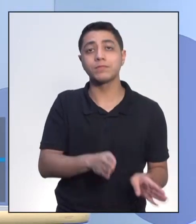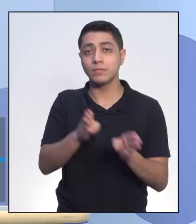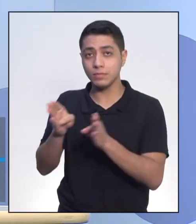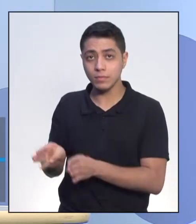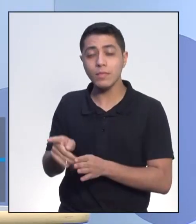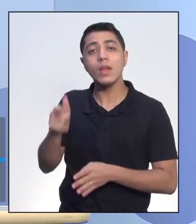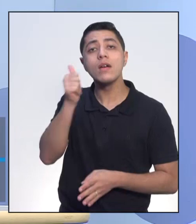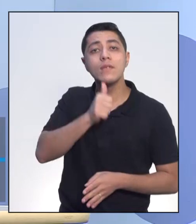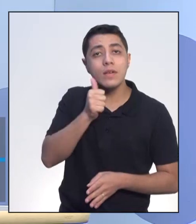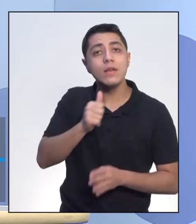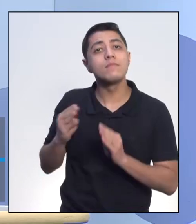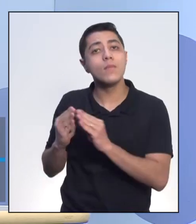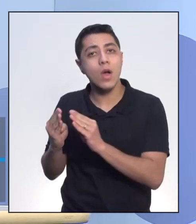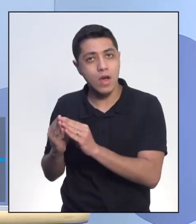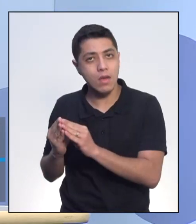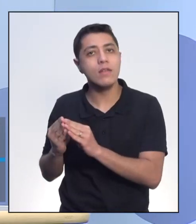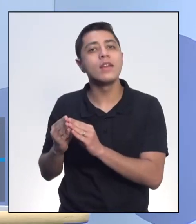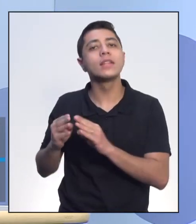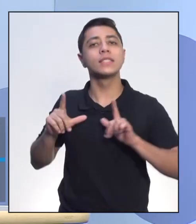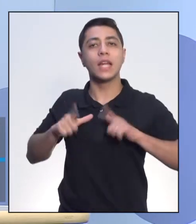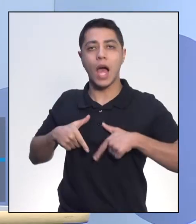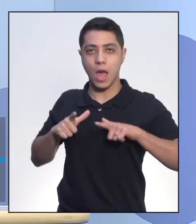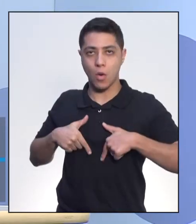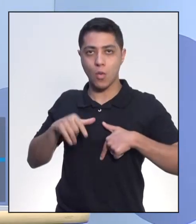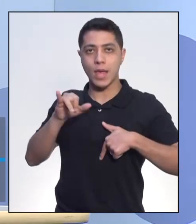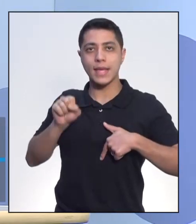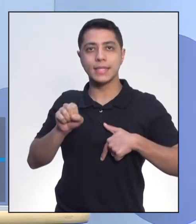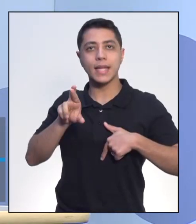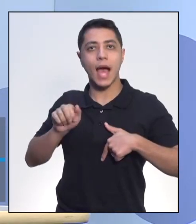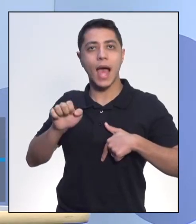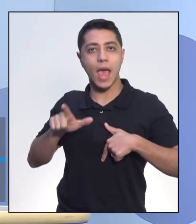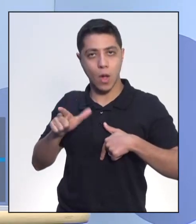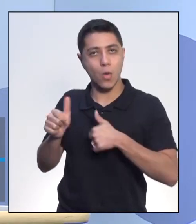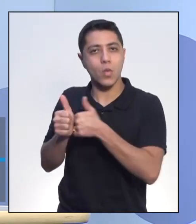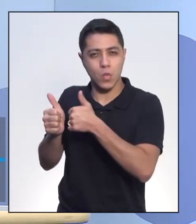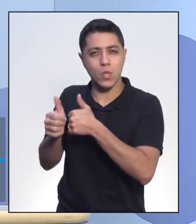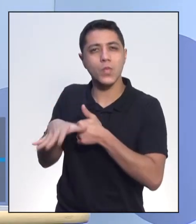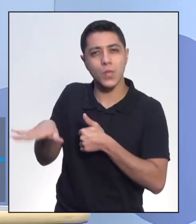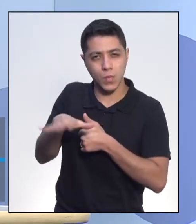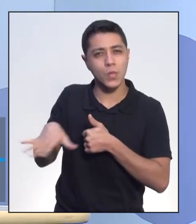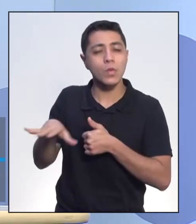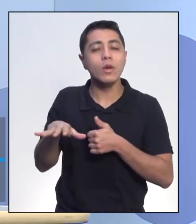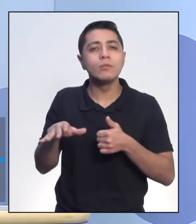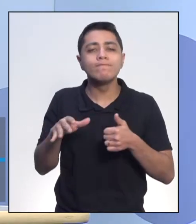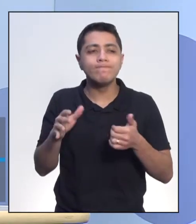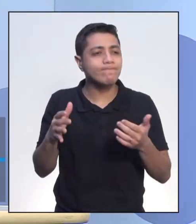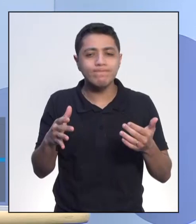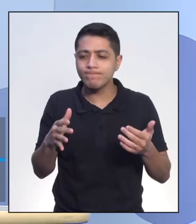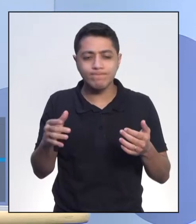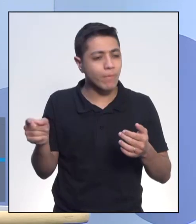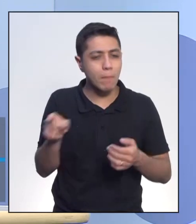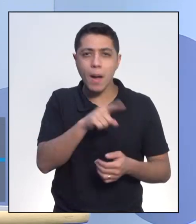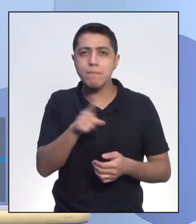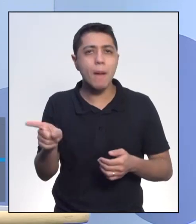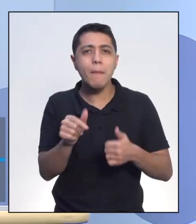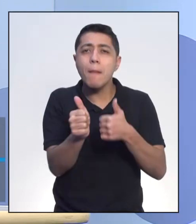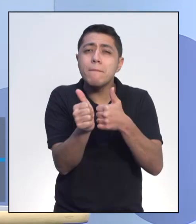um muro, mas é um muro que tem dois mundos diferentes ali se conflitando.